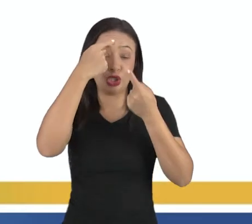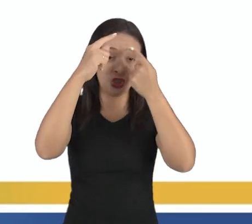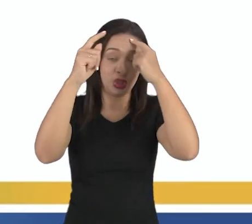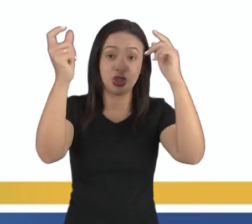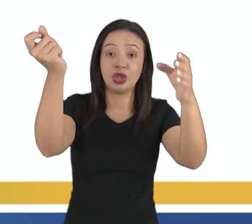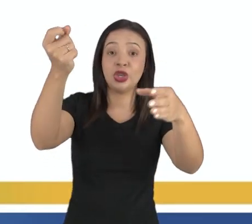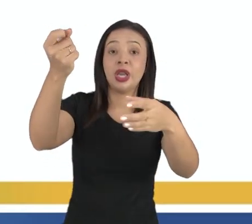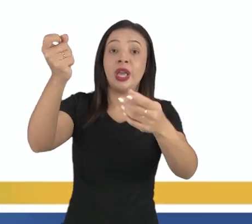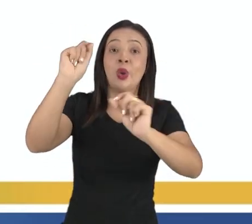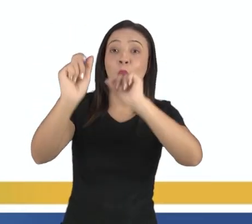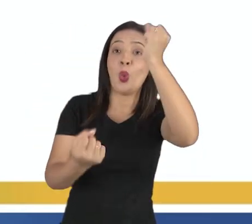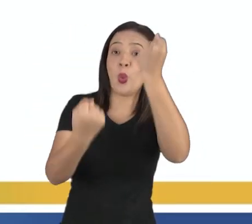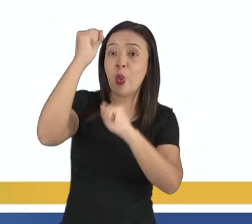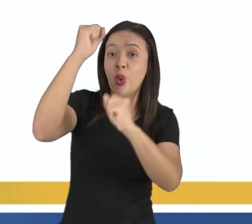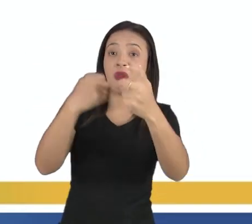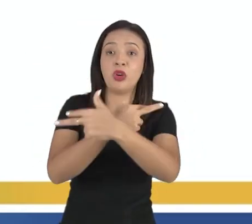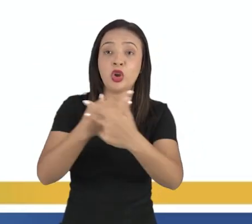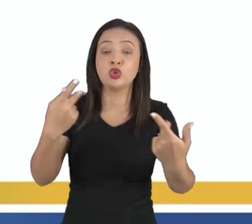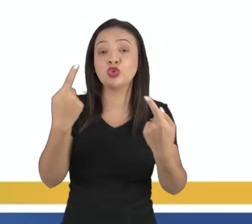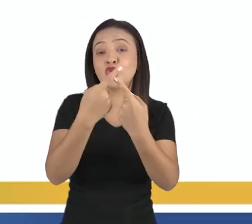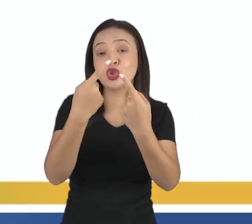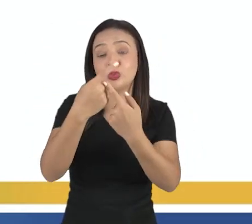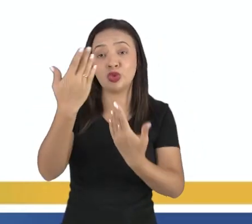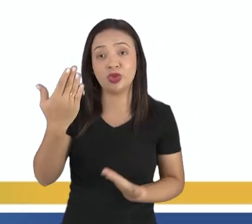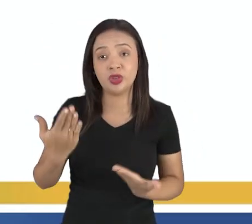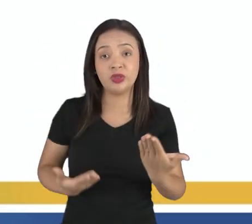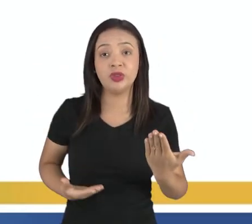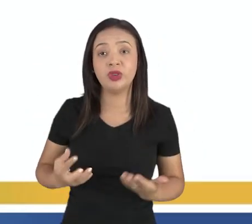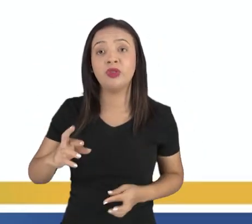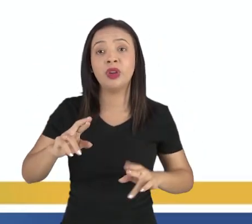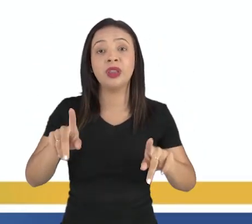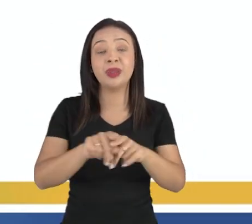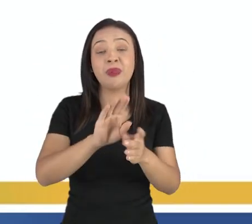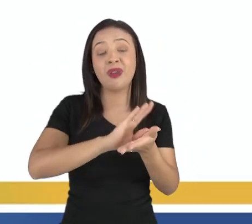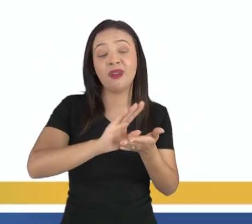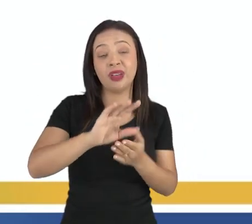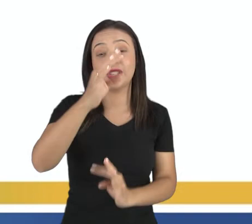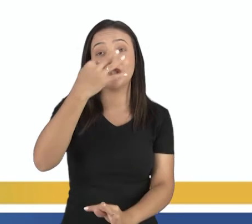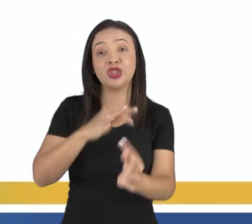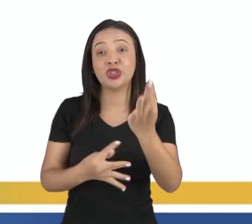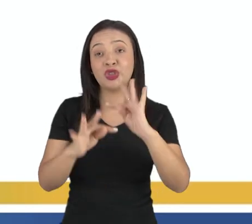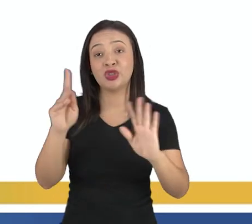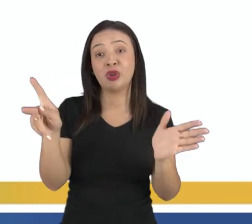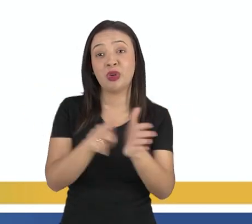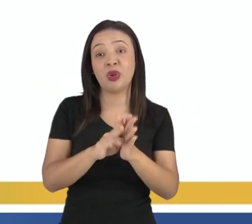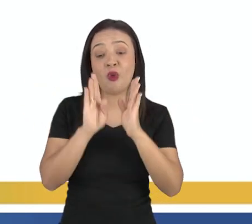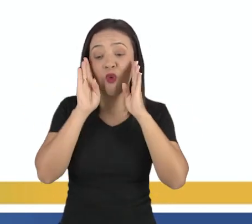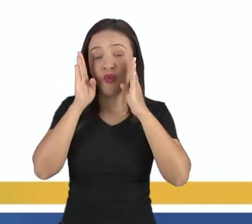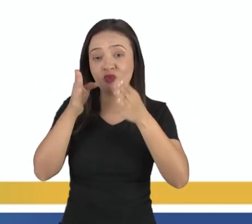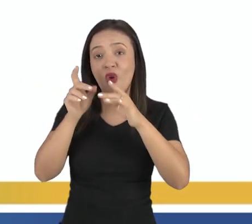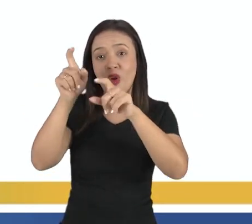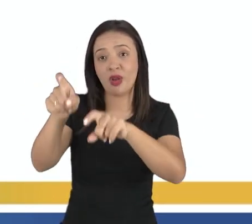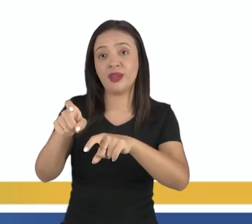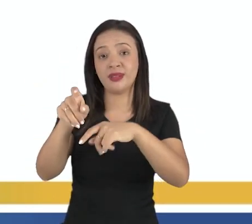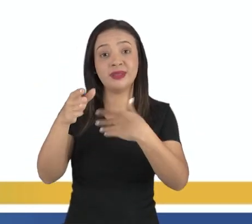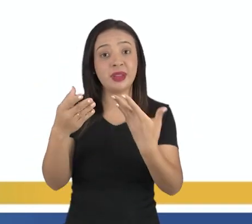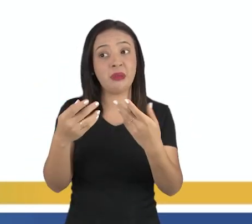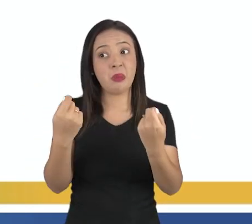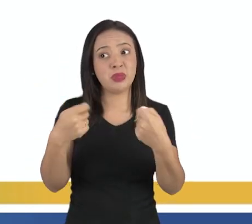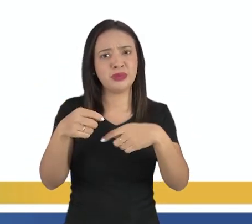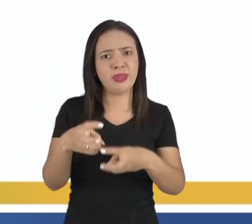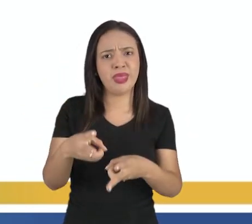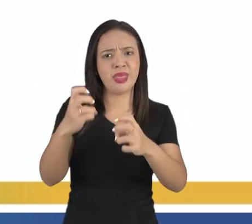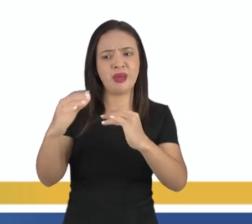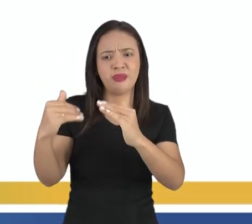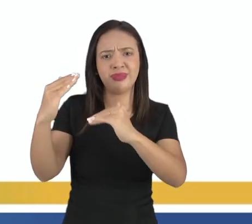e serviços diversos, ao mesmo tempo que investimentos em tecnologia para o campo. Então, nessa evolução, percebe-se